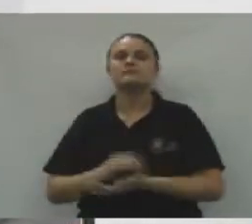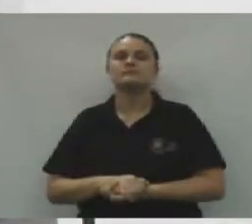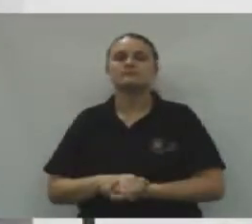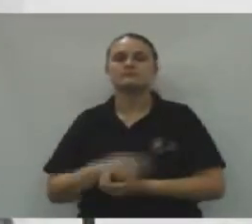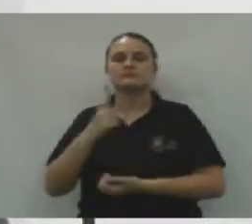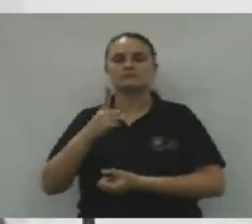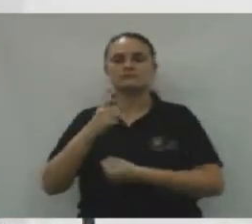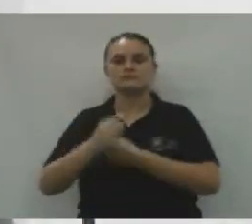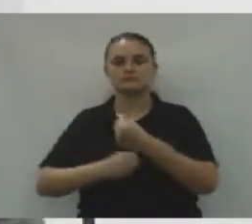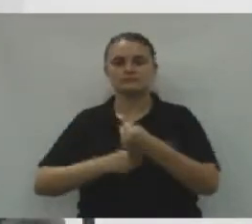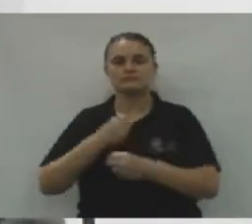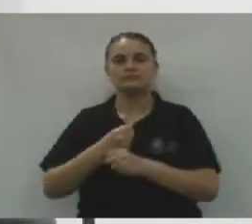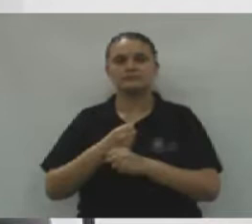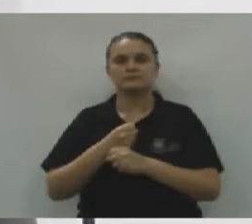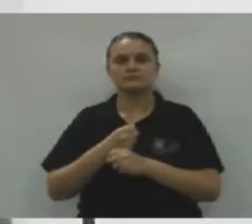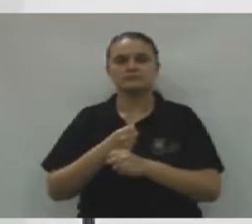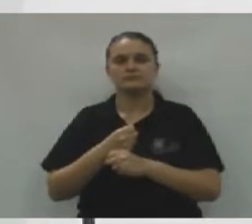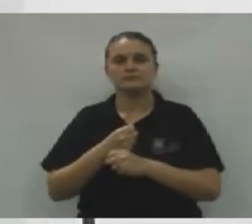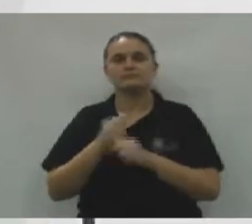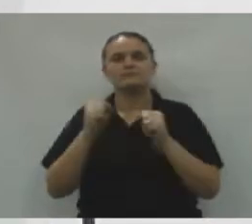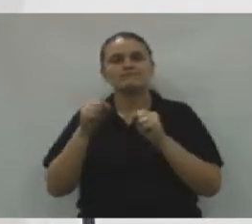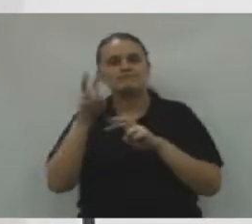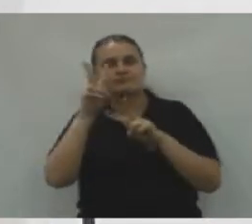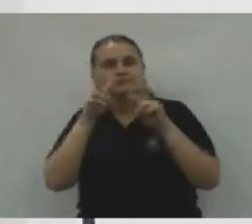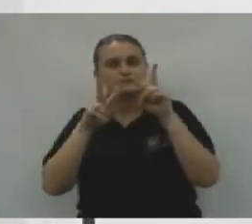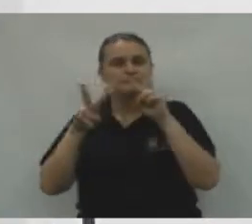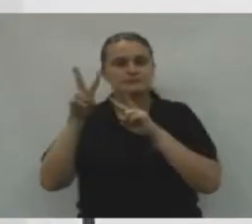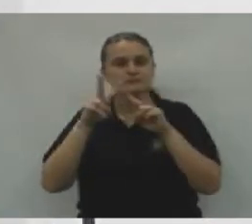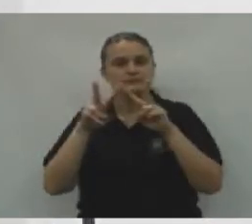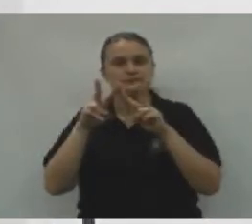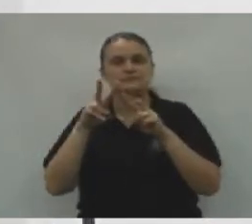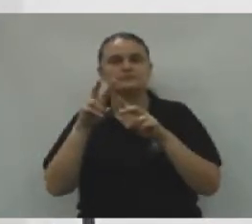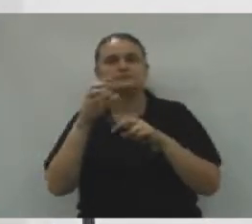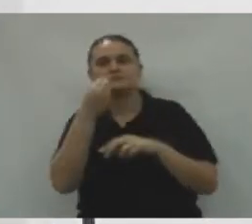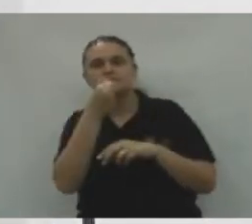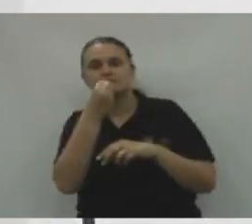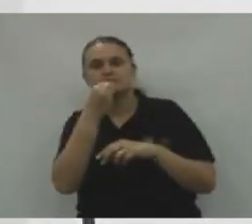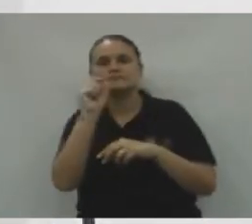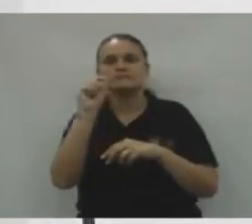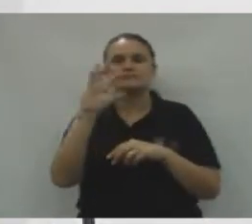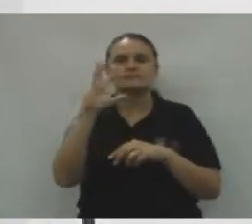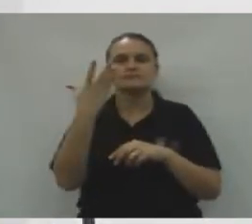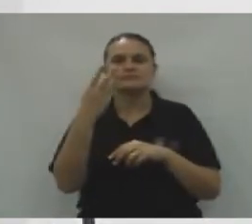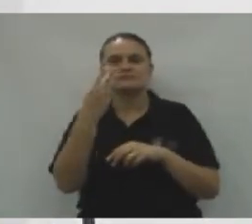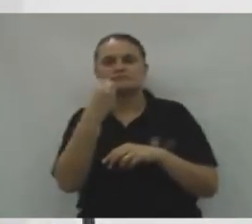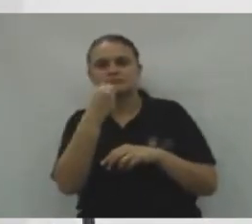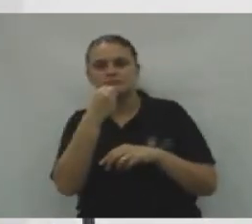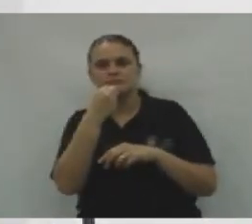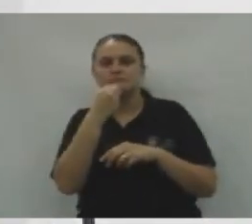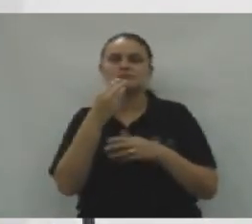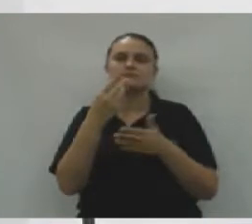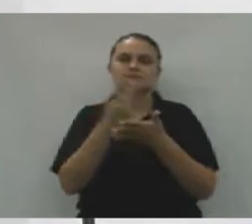um ano que a gente pôde verificar as falhas que o projeto tem, e